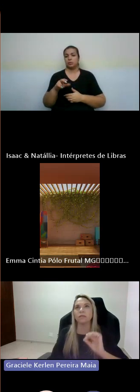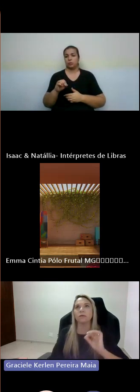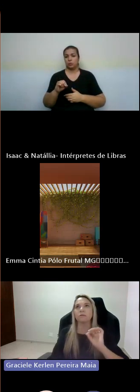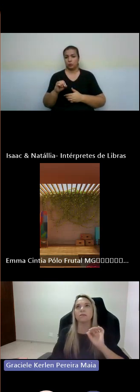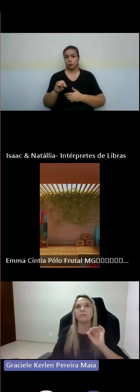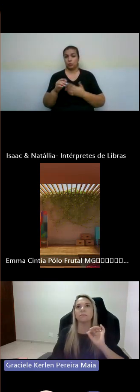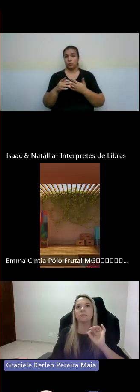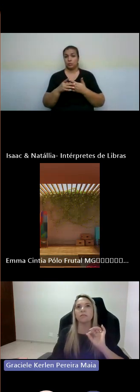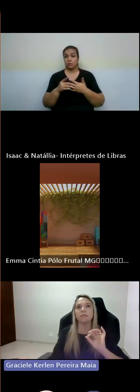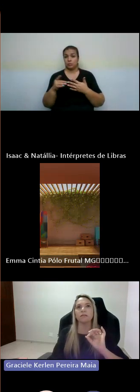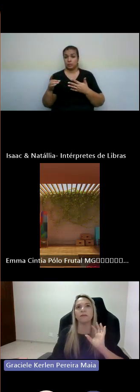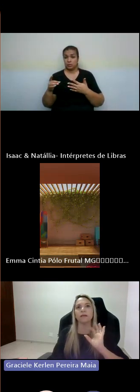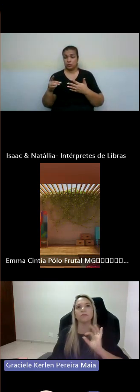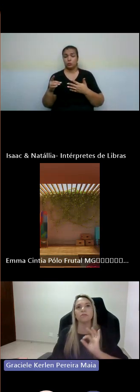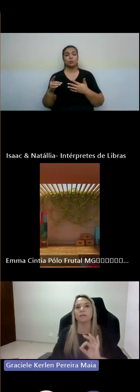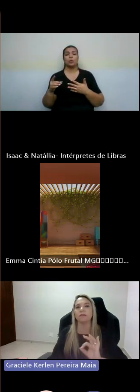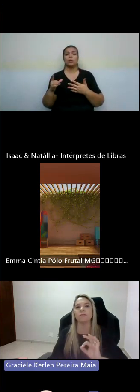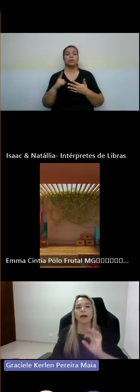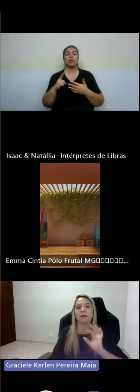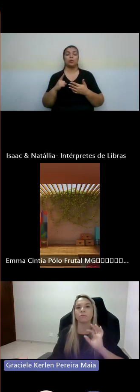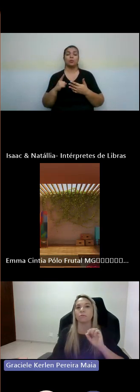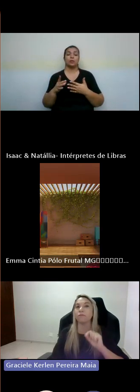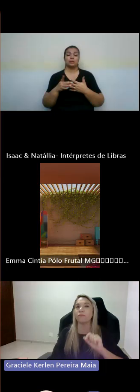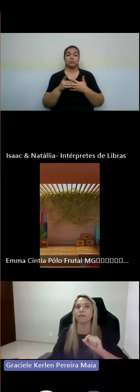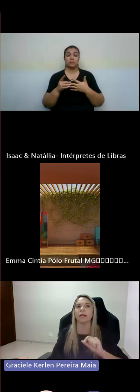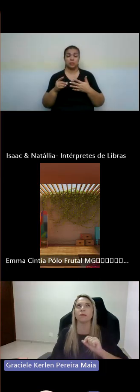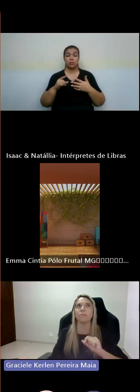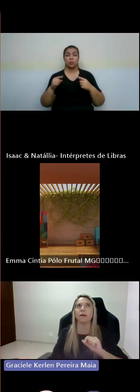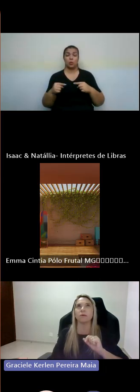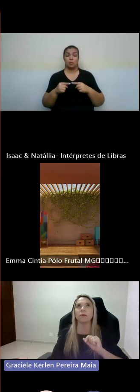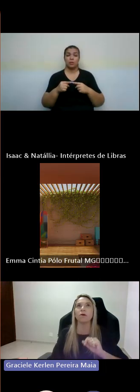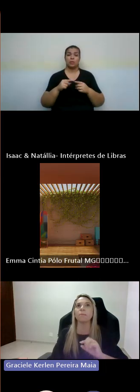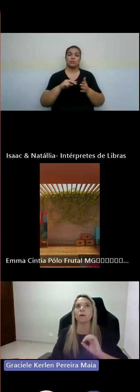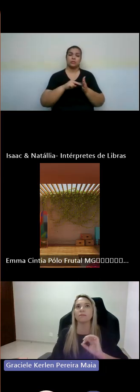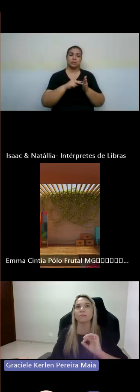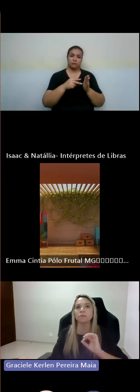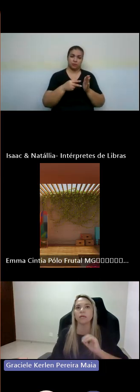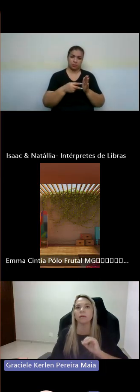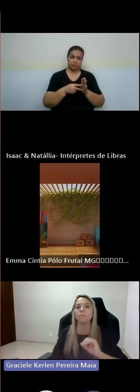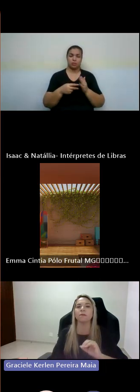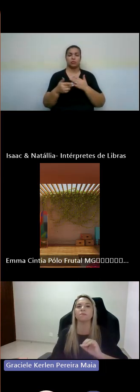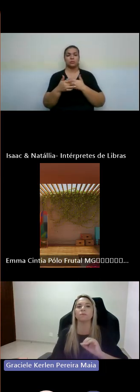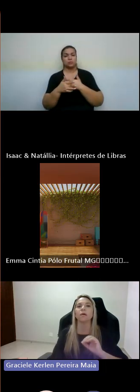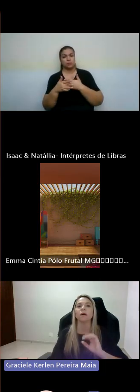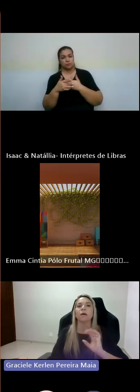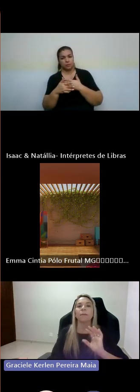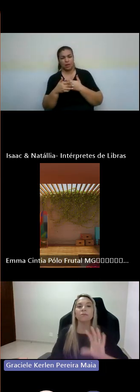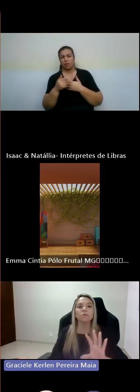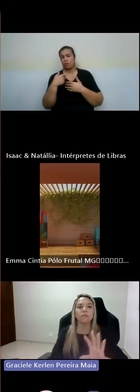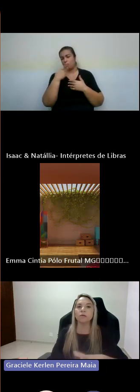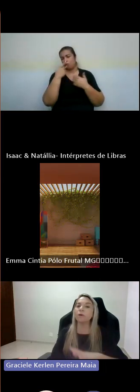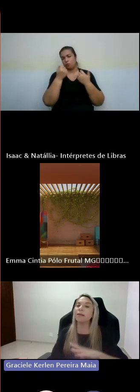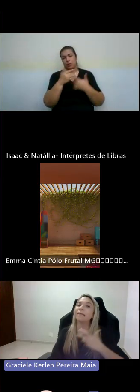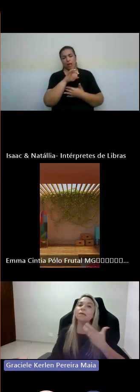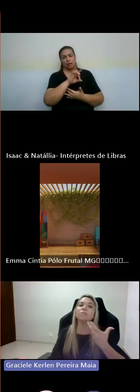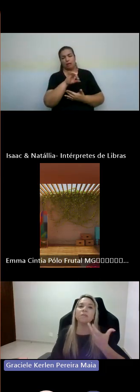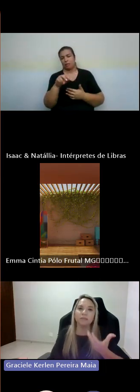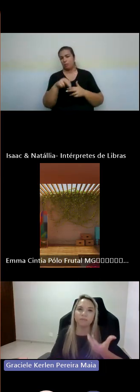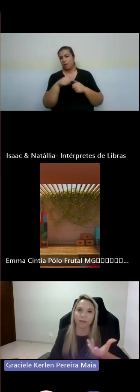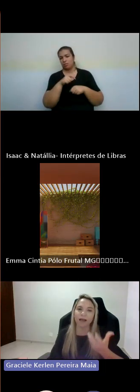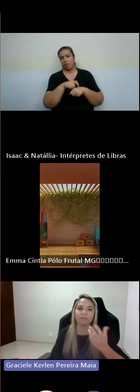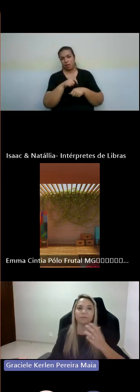Dentro do signo, nós temos o significante e o significado. Não vou entrar no mérito agora por causa do tempo mesmo. Mas o signo, ele